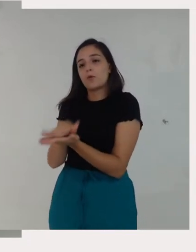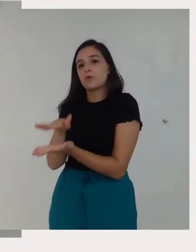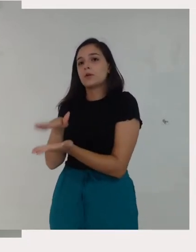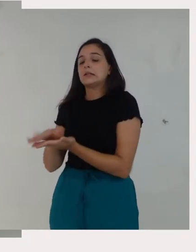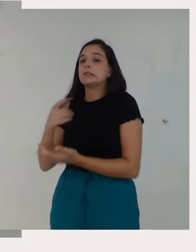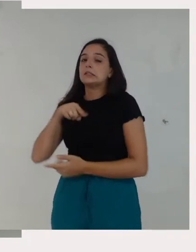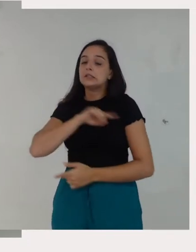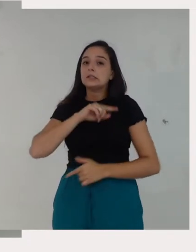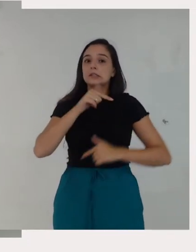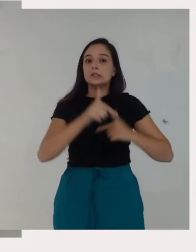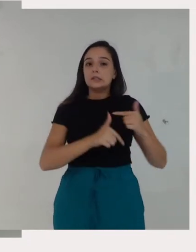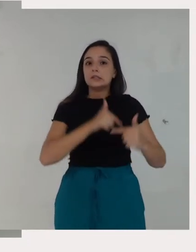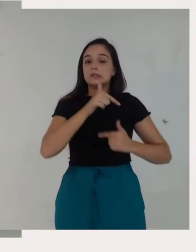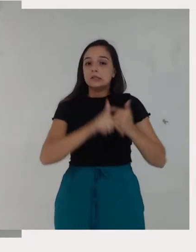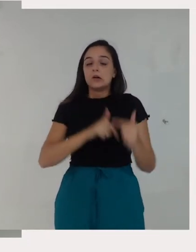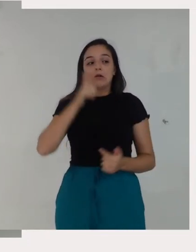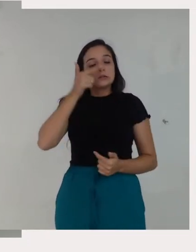publicar